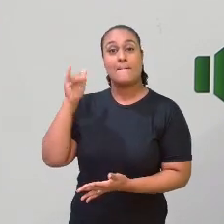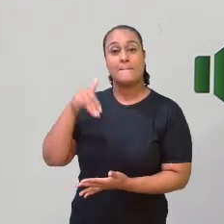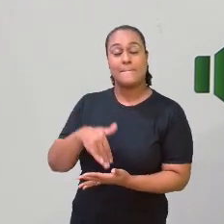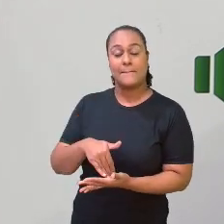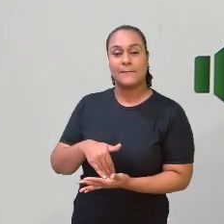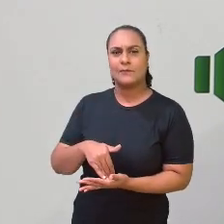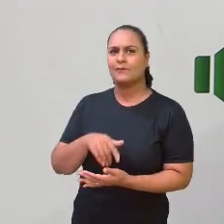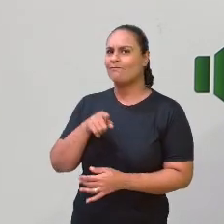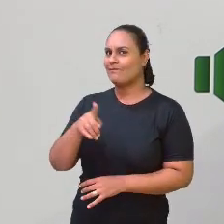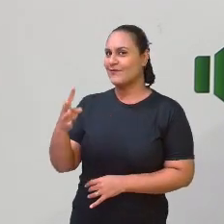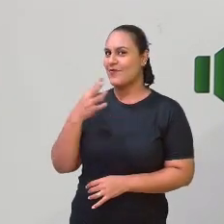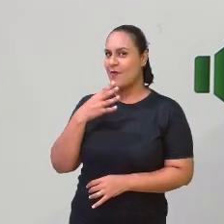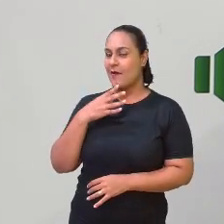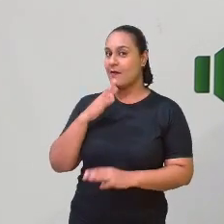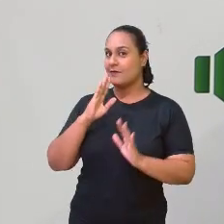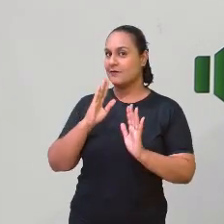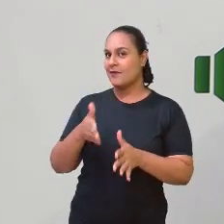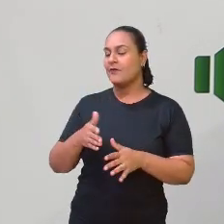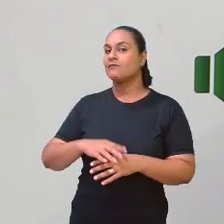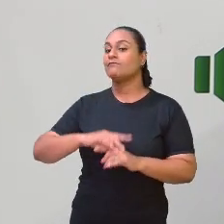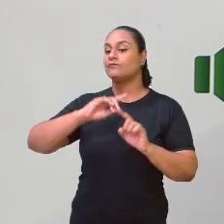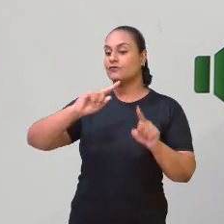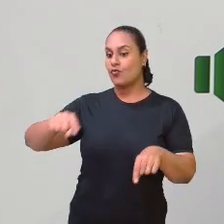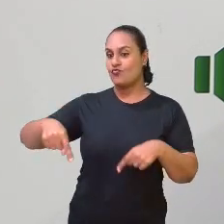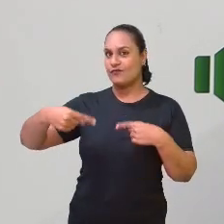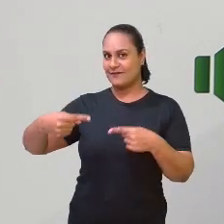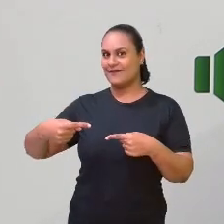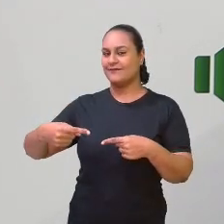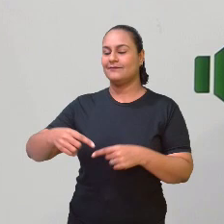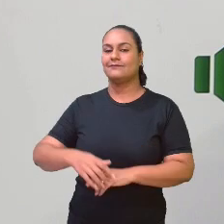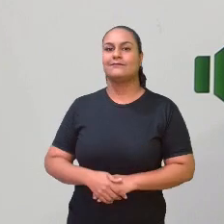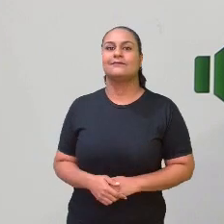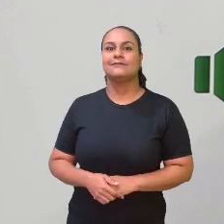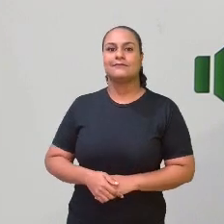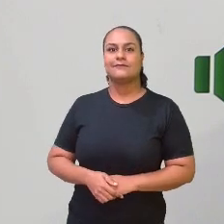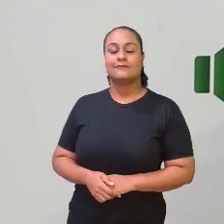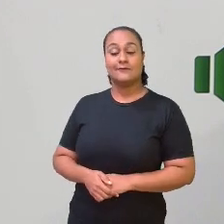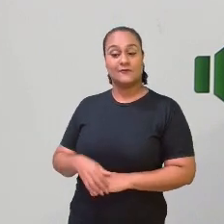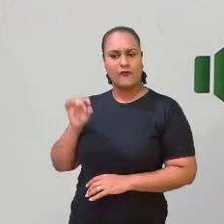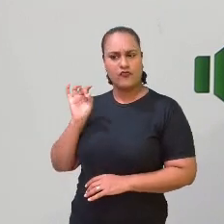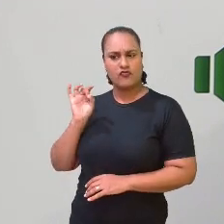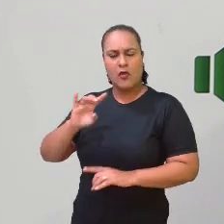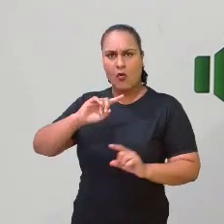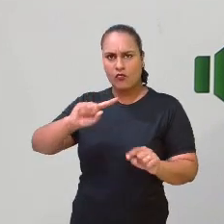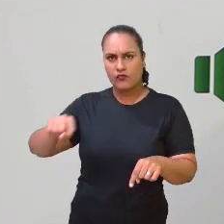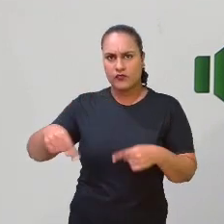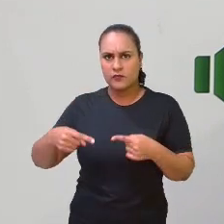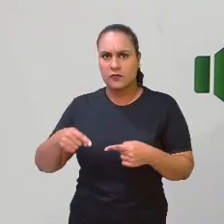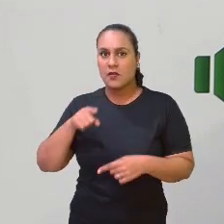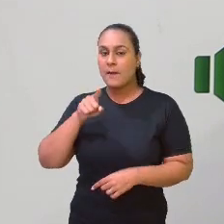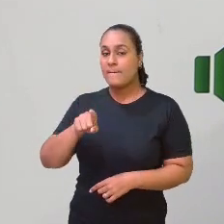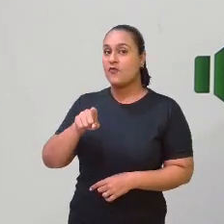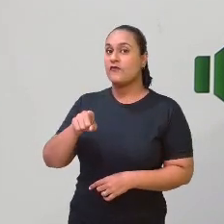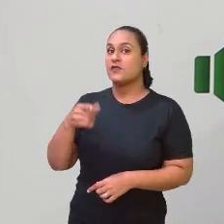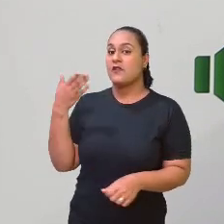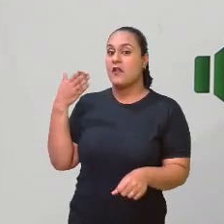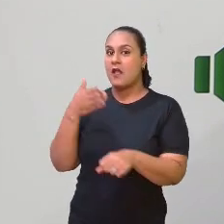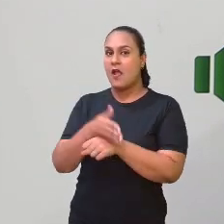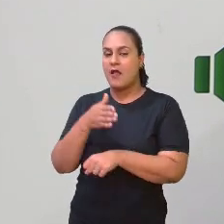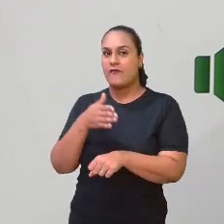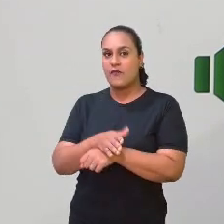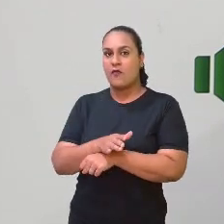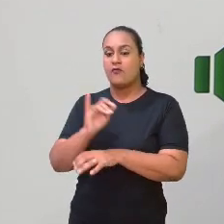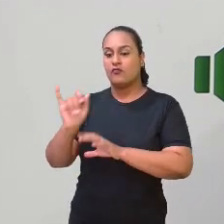que você já conhece o nosso desafio. Vou lançar o desafio e depois você corre lá no canal do